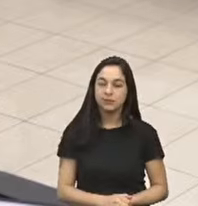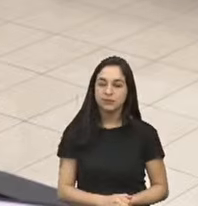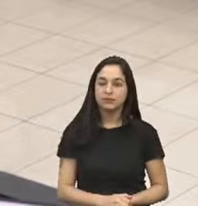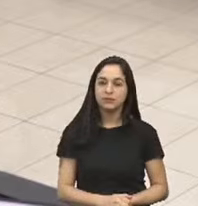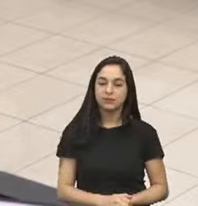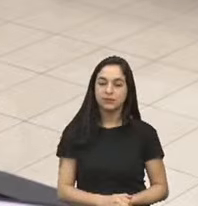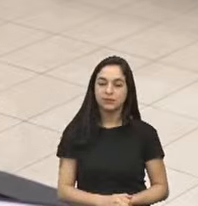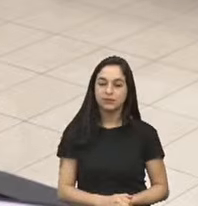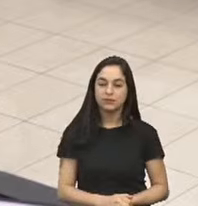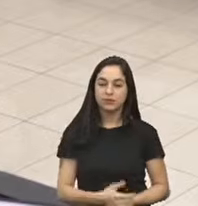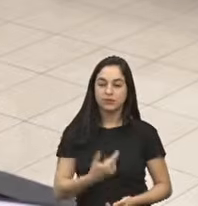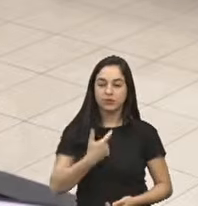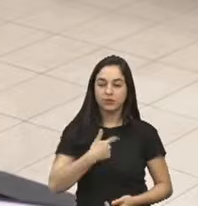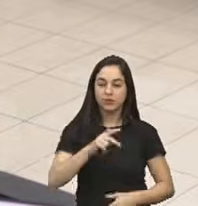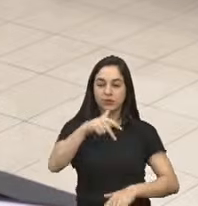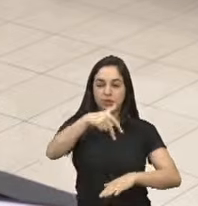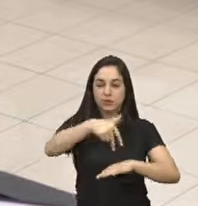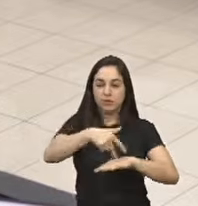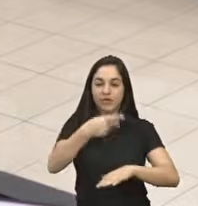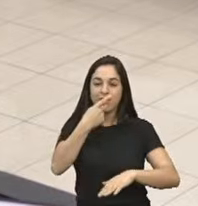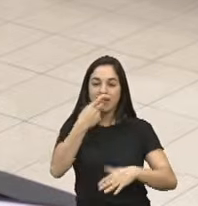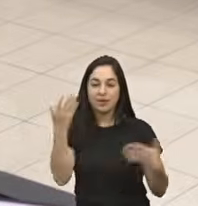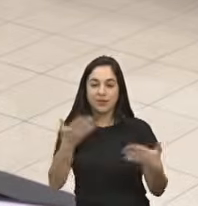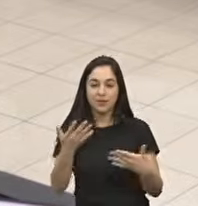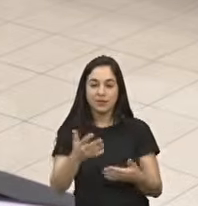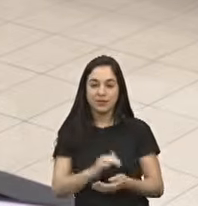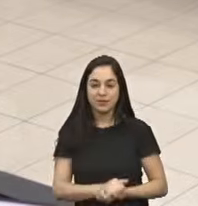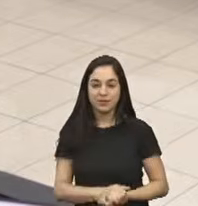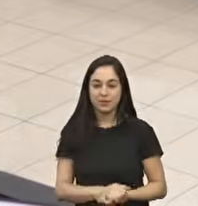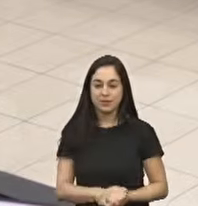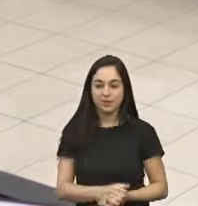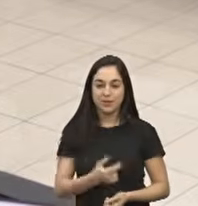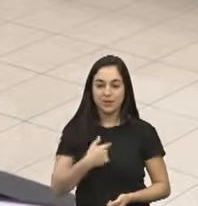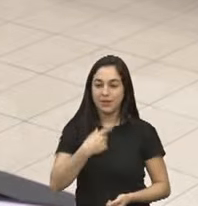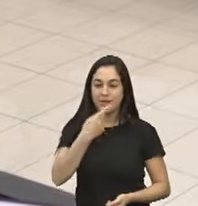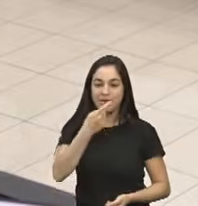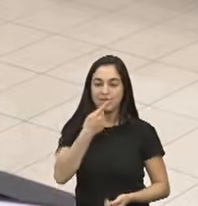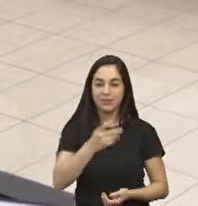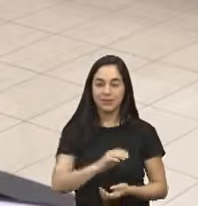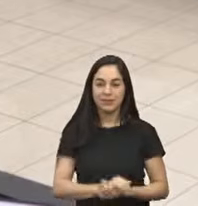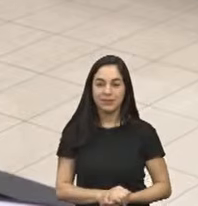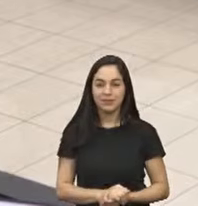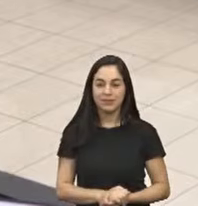Nossa, eu vou subir na tribuna só para falar agora. Eu não ia falar.